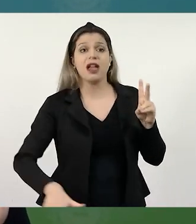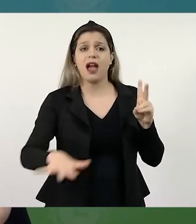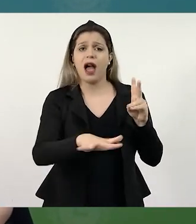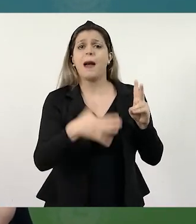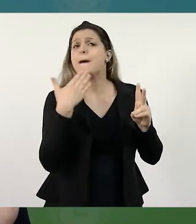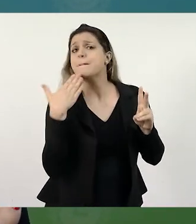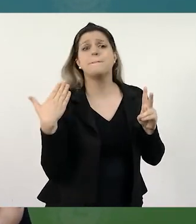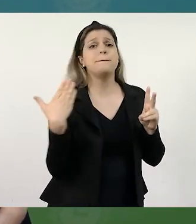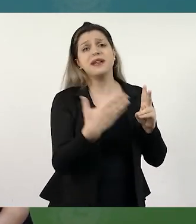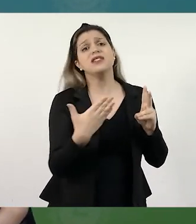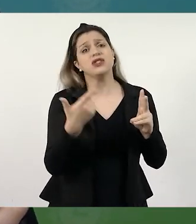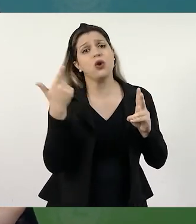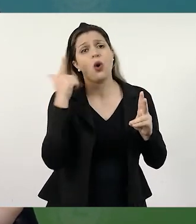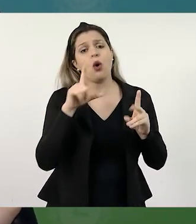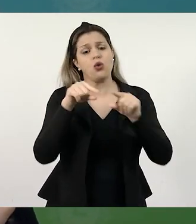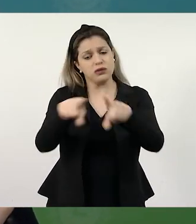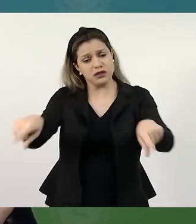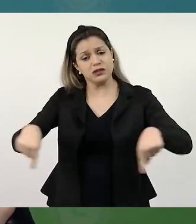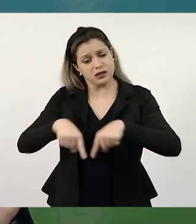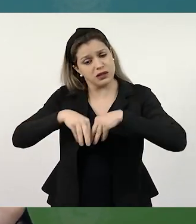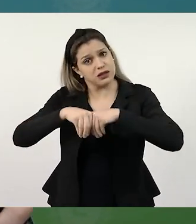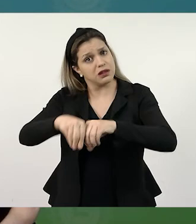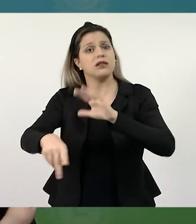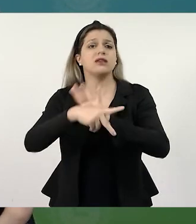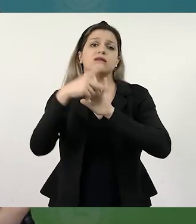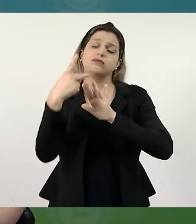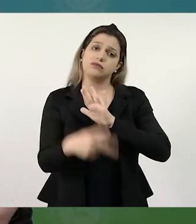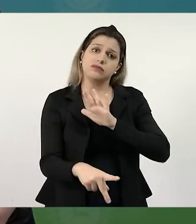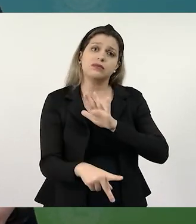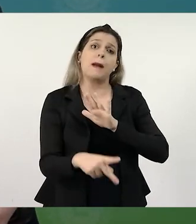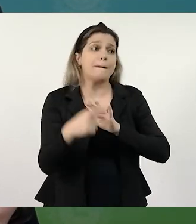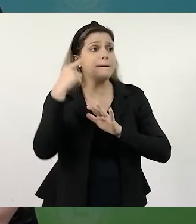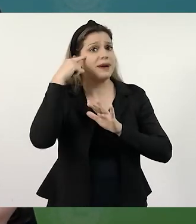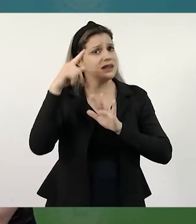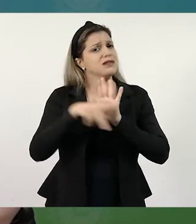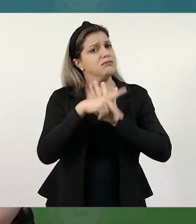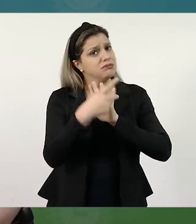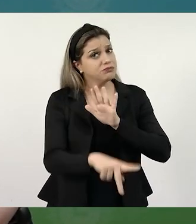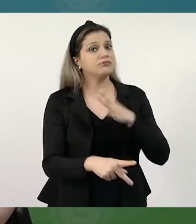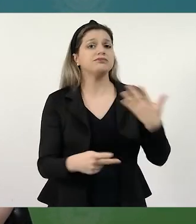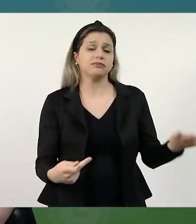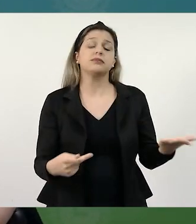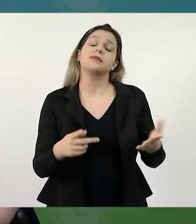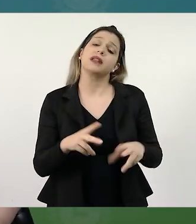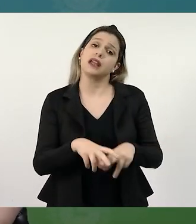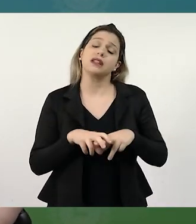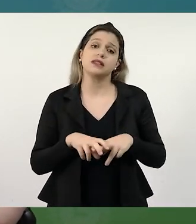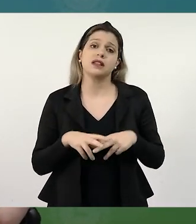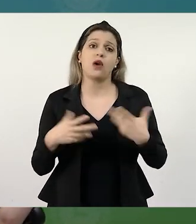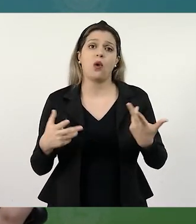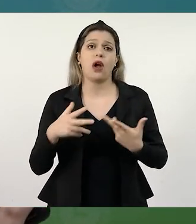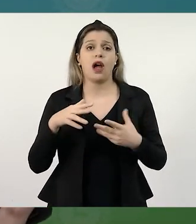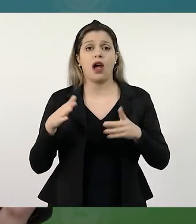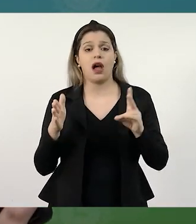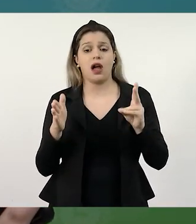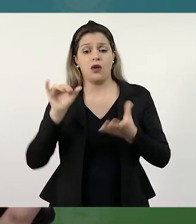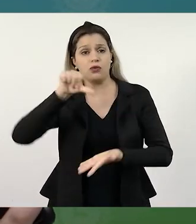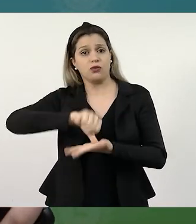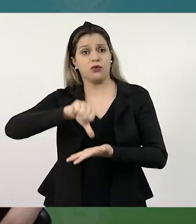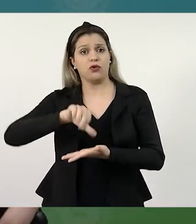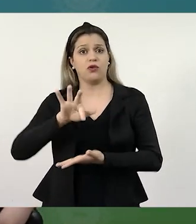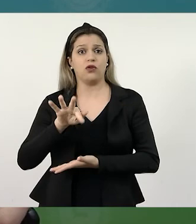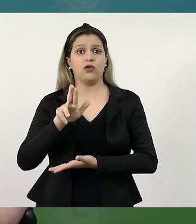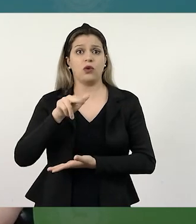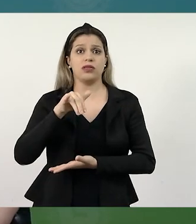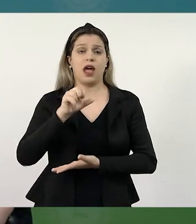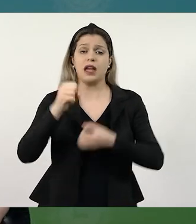de um território que ele considera como seu tradicional. E a FUNAI diz, não posso fornecer cesta básica porque